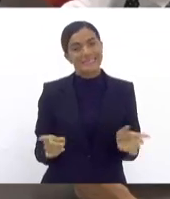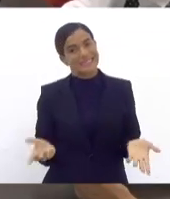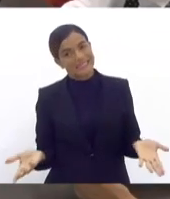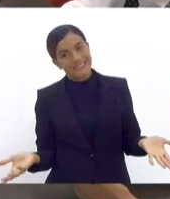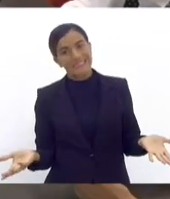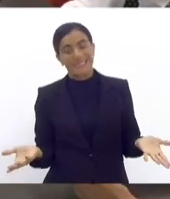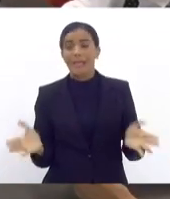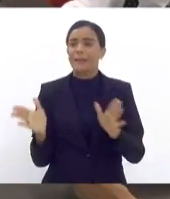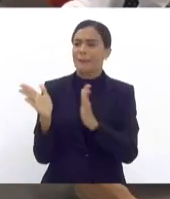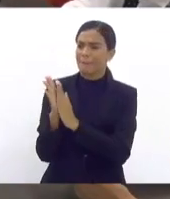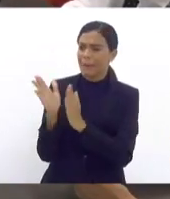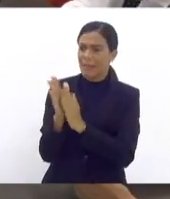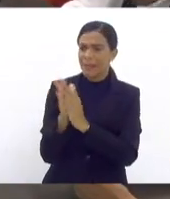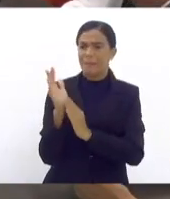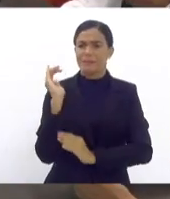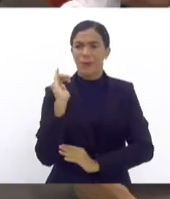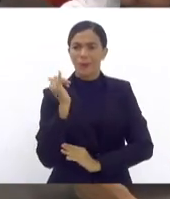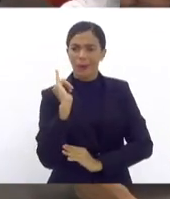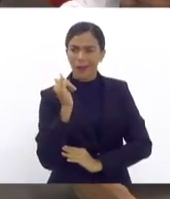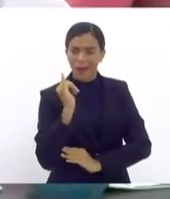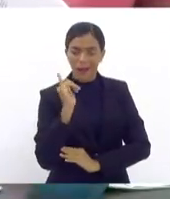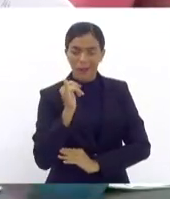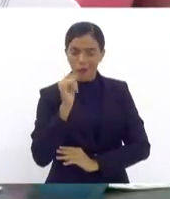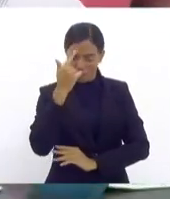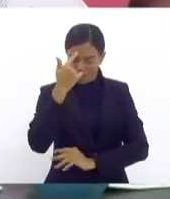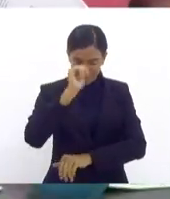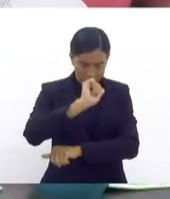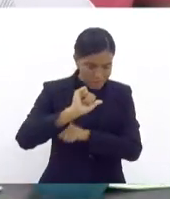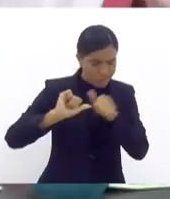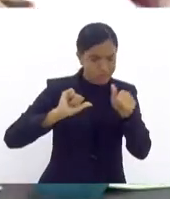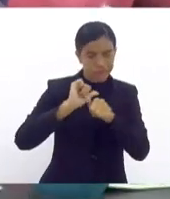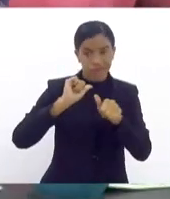E parabenizando o relator também pela mudança de entendimento.